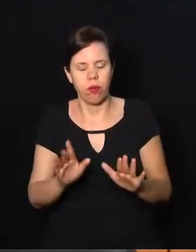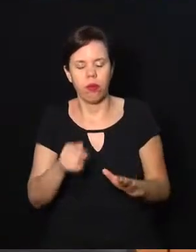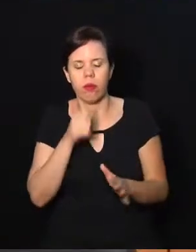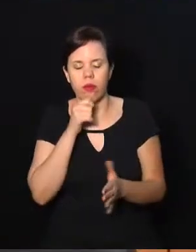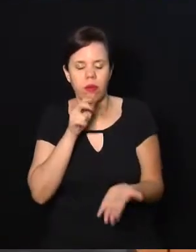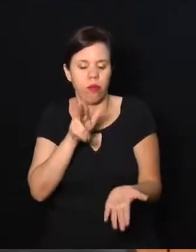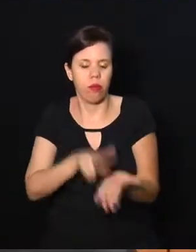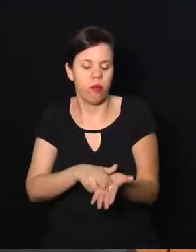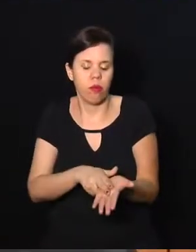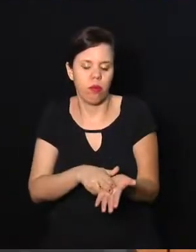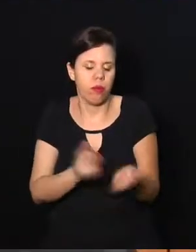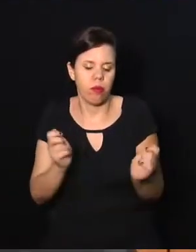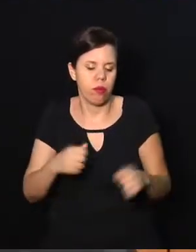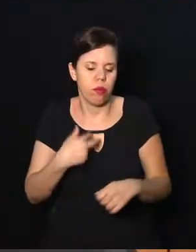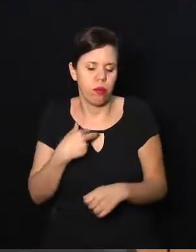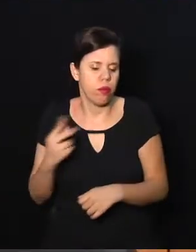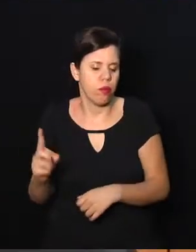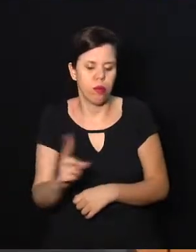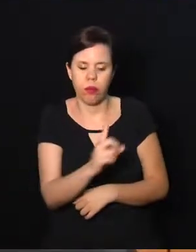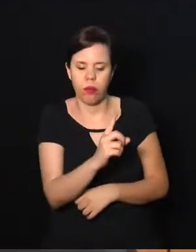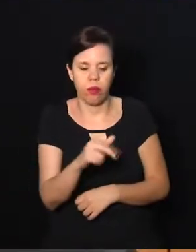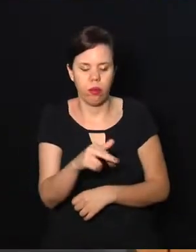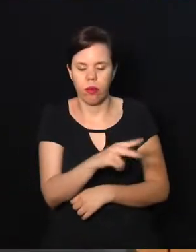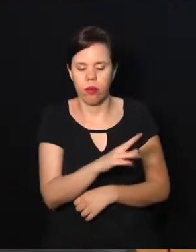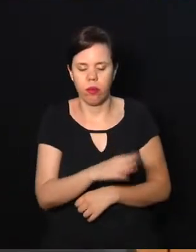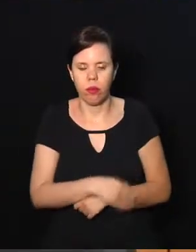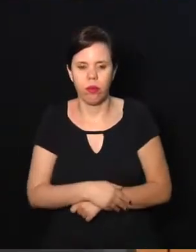estava visivelmente inválida ali.